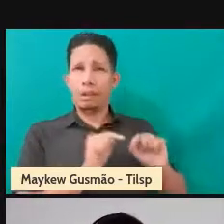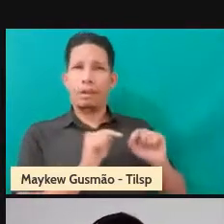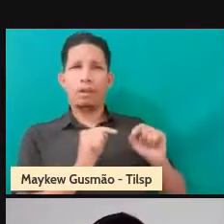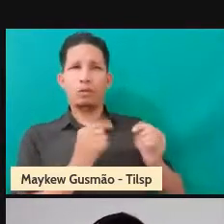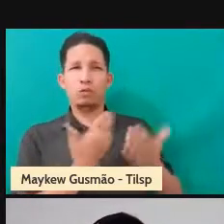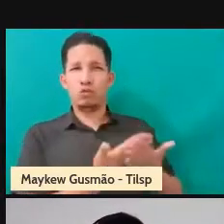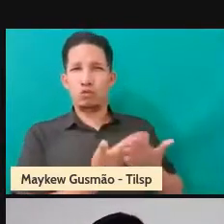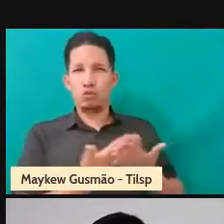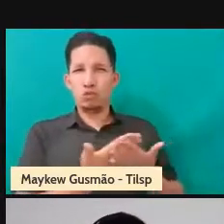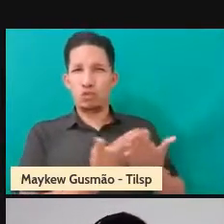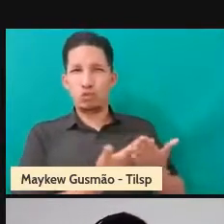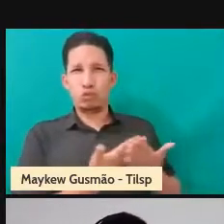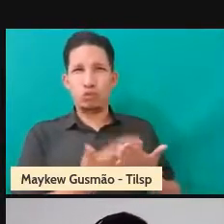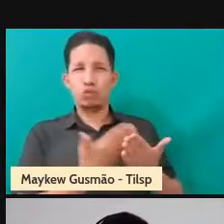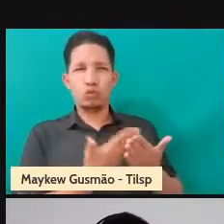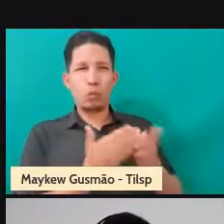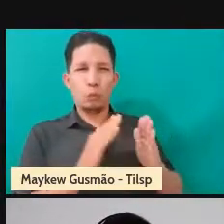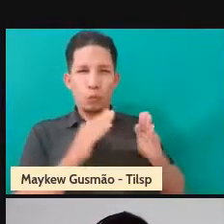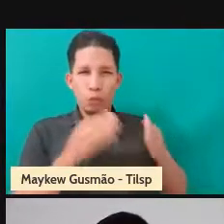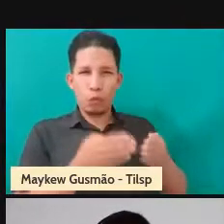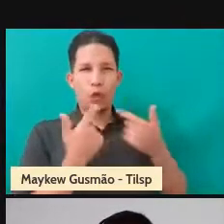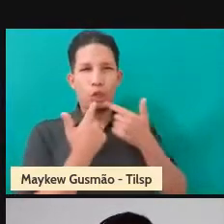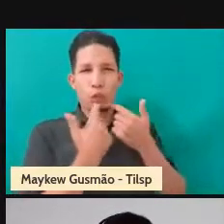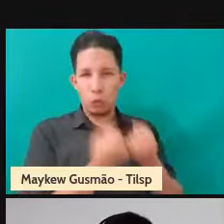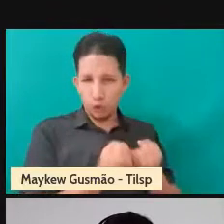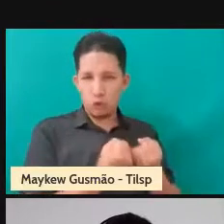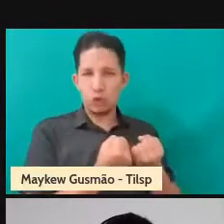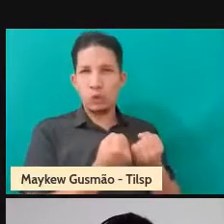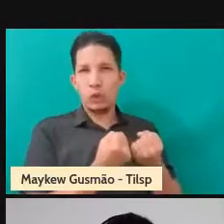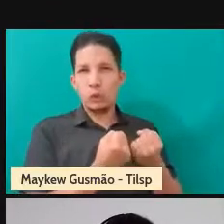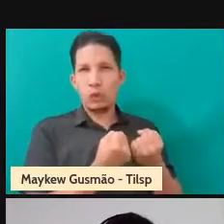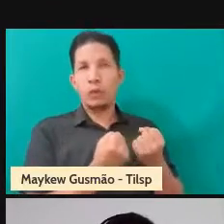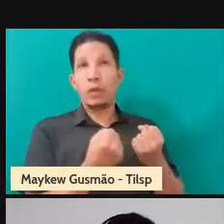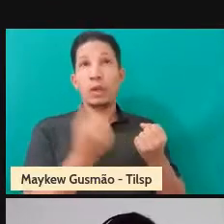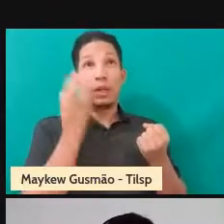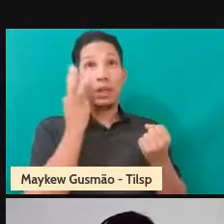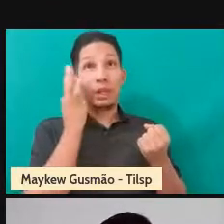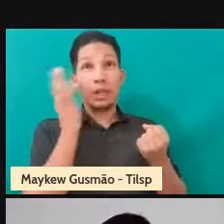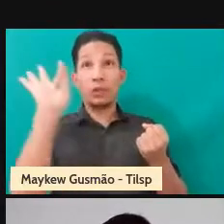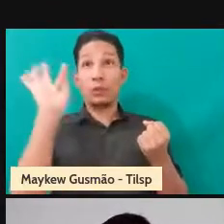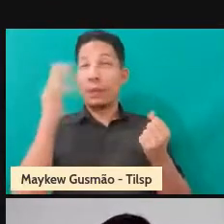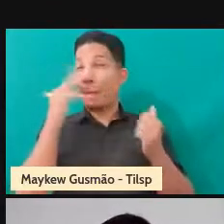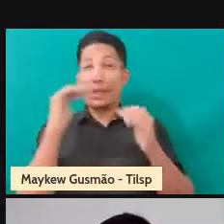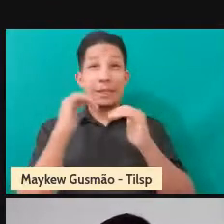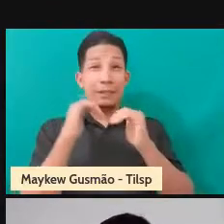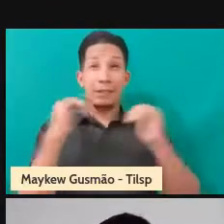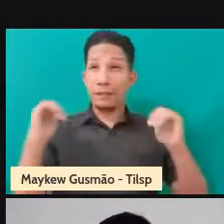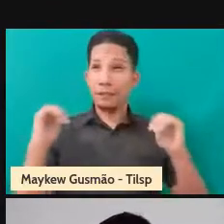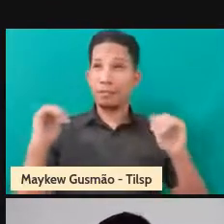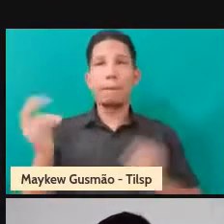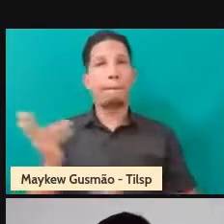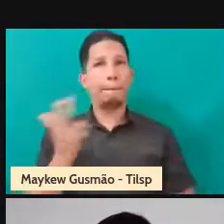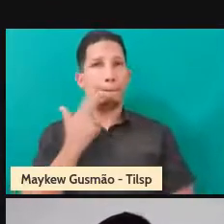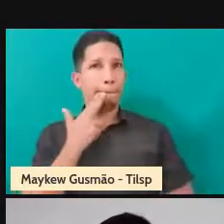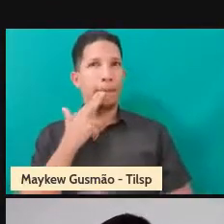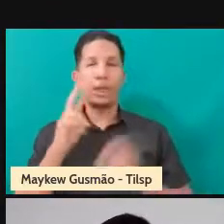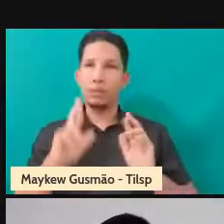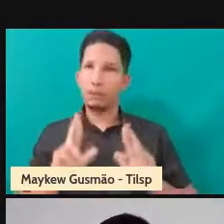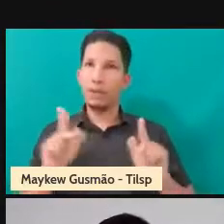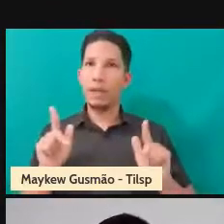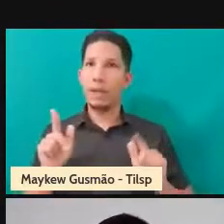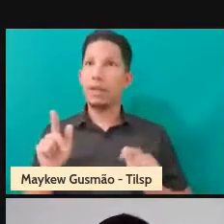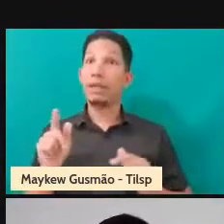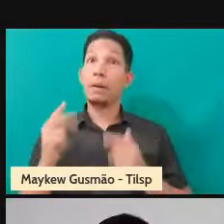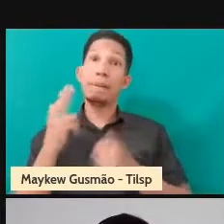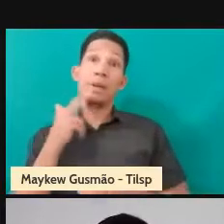estudos específicos, linguísticos, e a filosofia de modo apartado. E Bakhtin, ele vai olhar para a linguagem